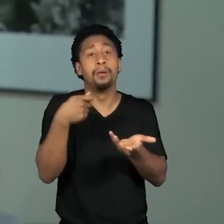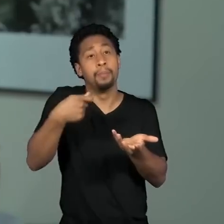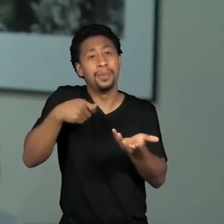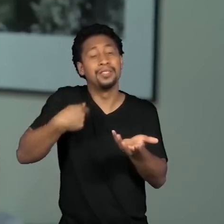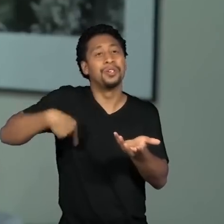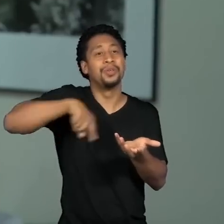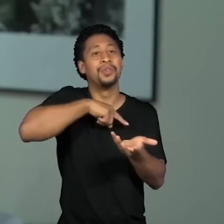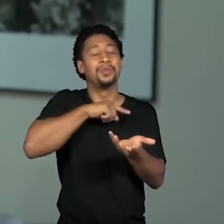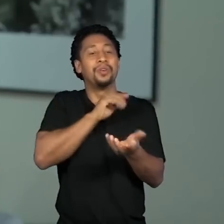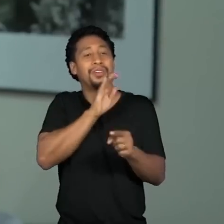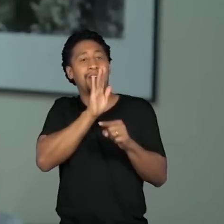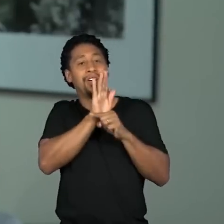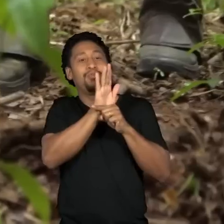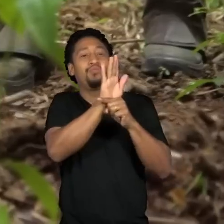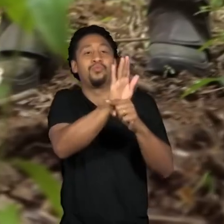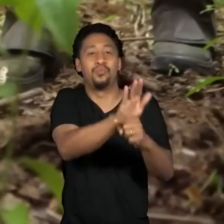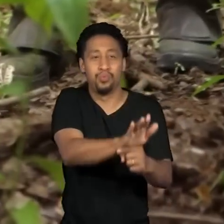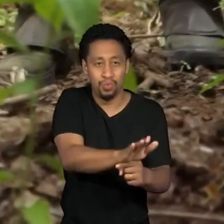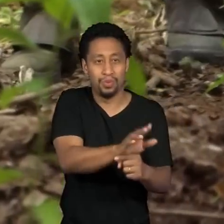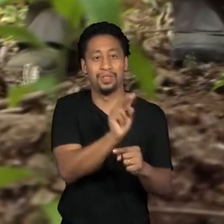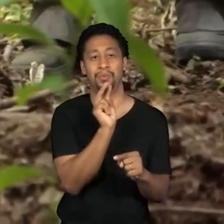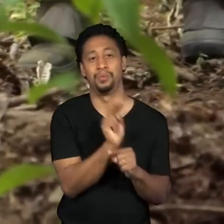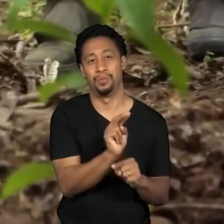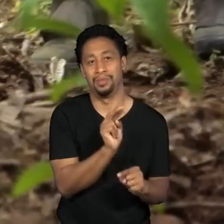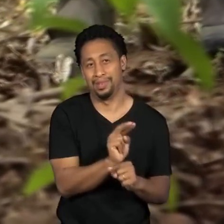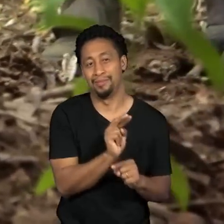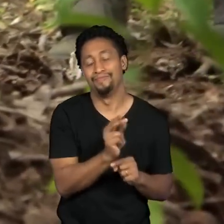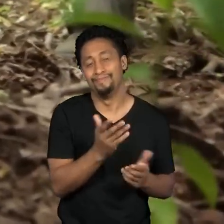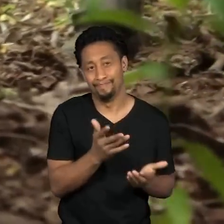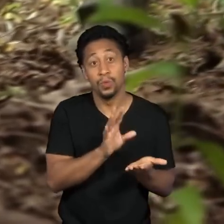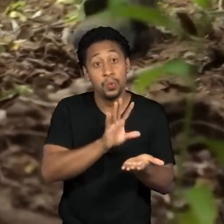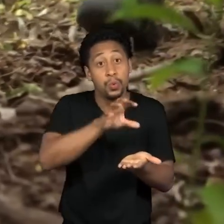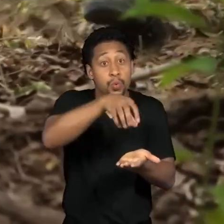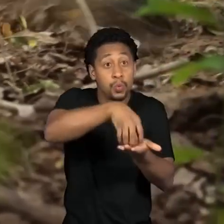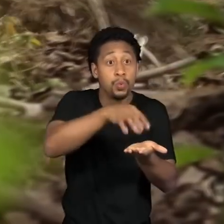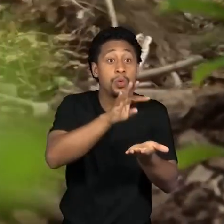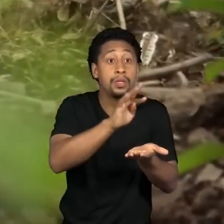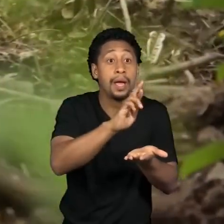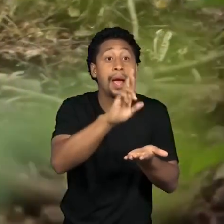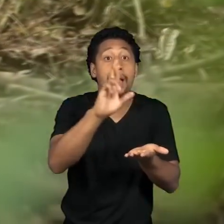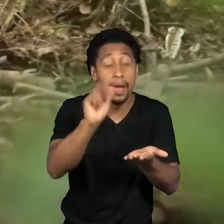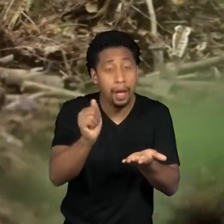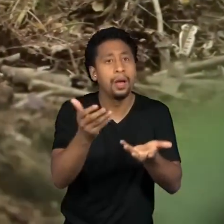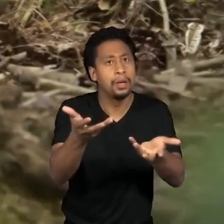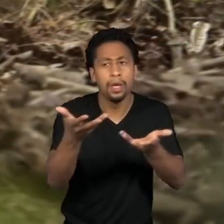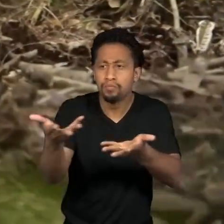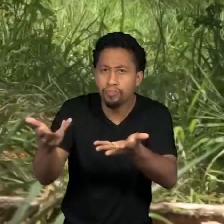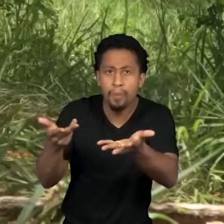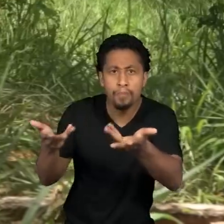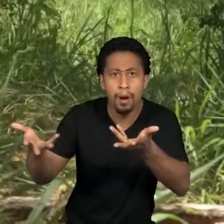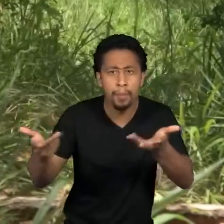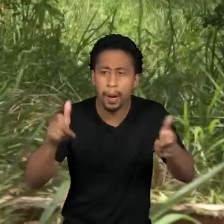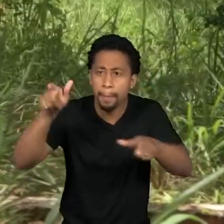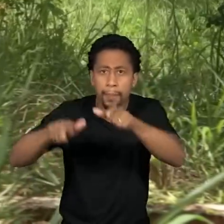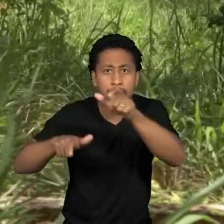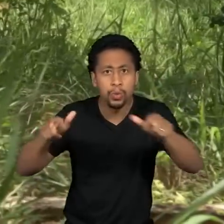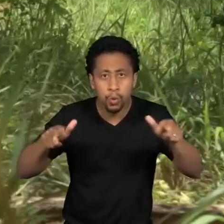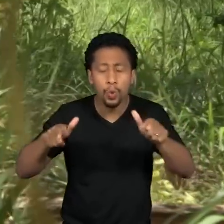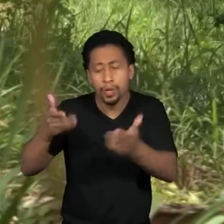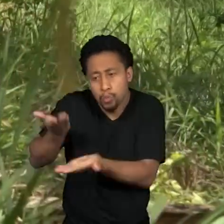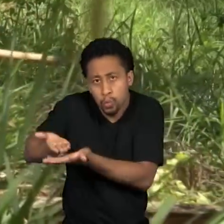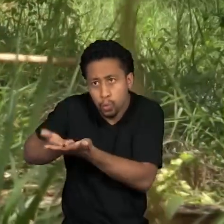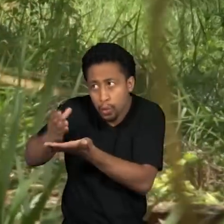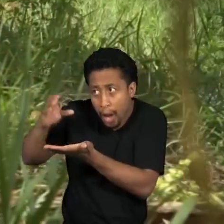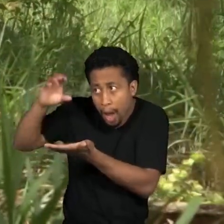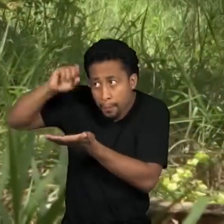é de que o mundo precisa, de pessoas que contribuem e que participem também na reconstrução